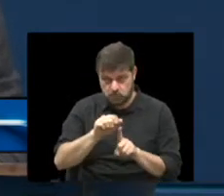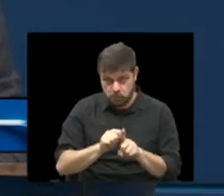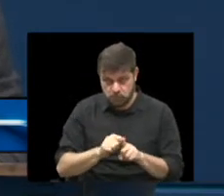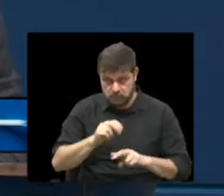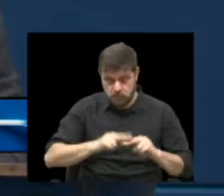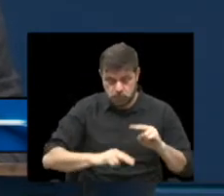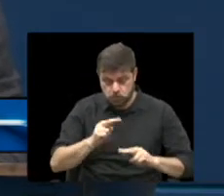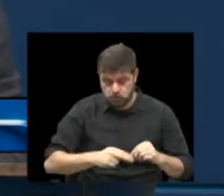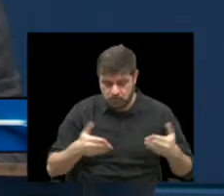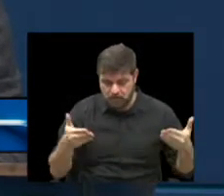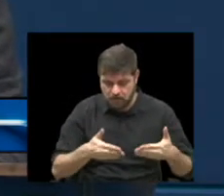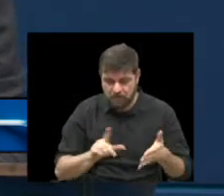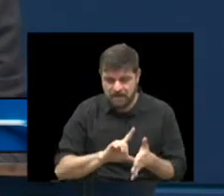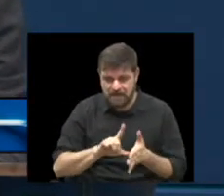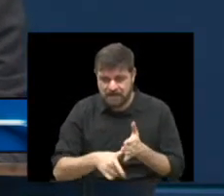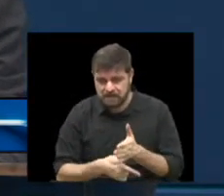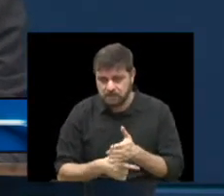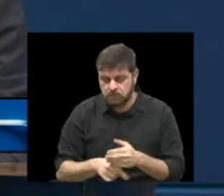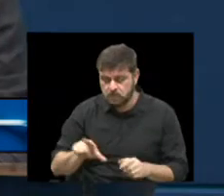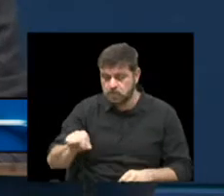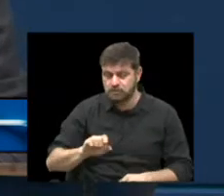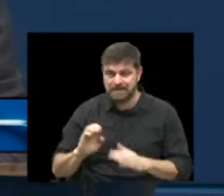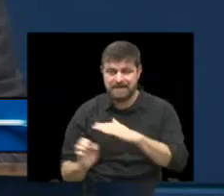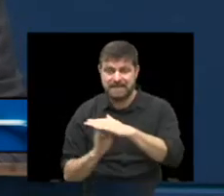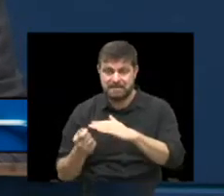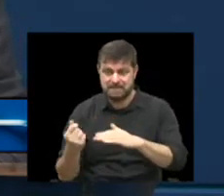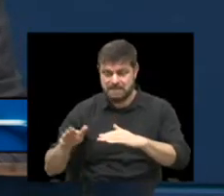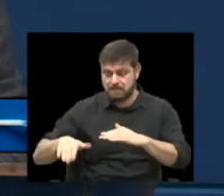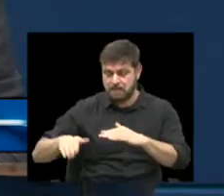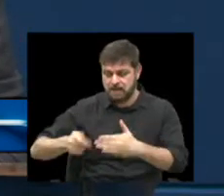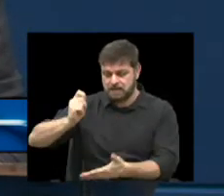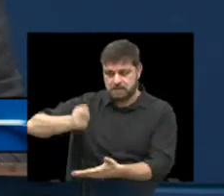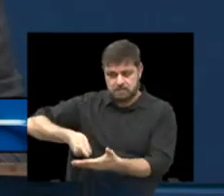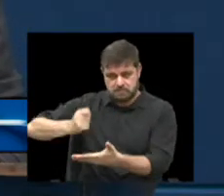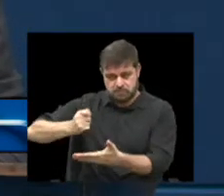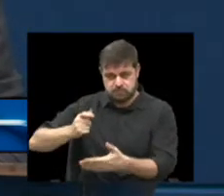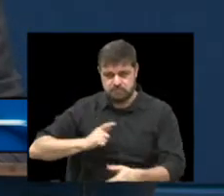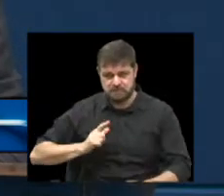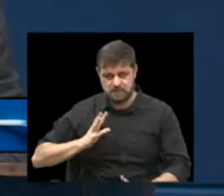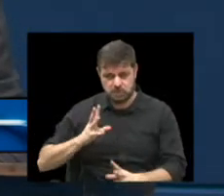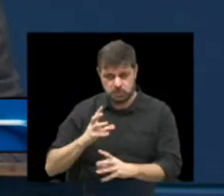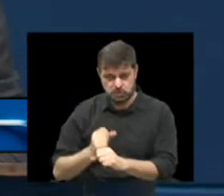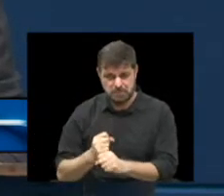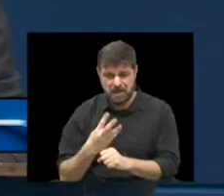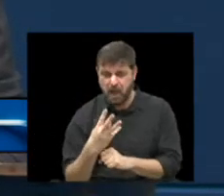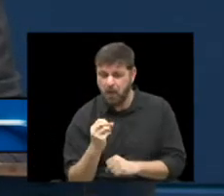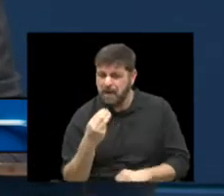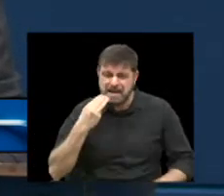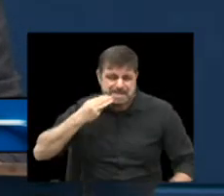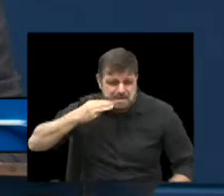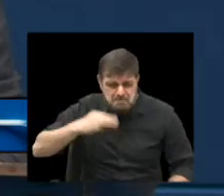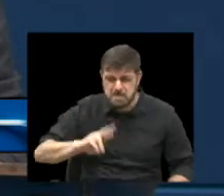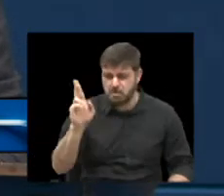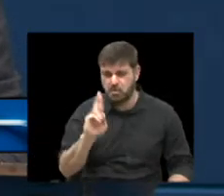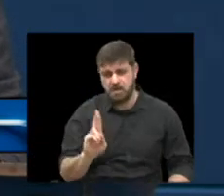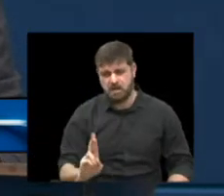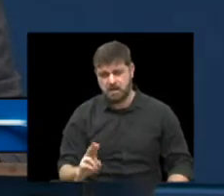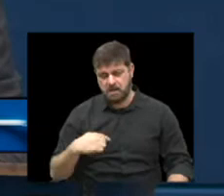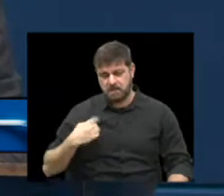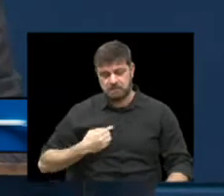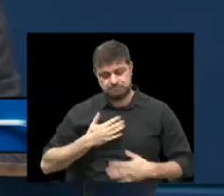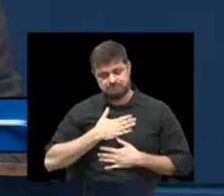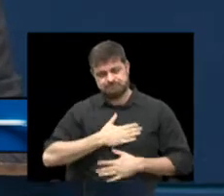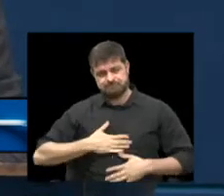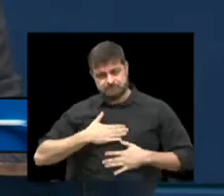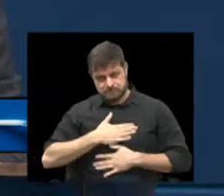ser aberto o processo licitatório. É uma obra da monta de mais de 40 milhões de reais e nós teremos aí a